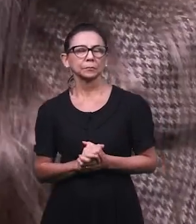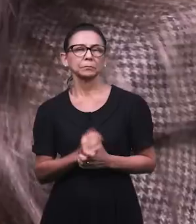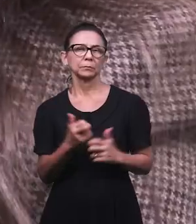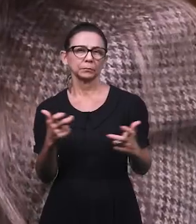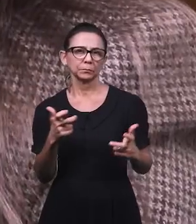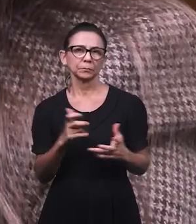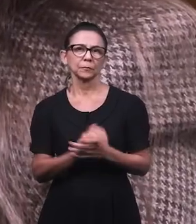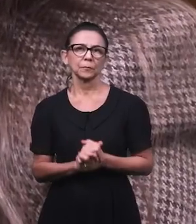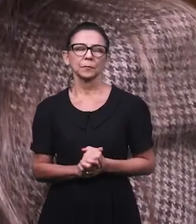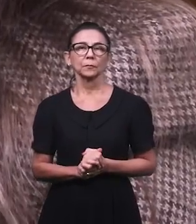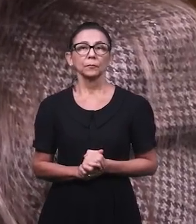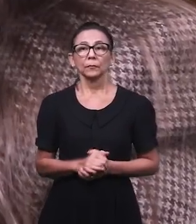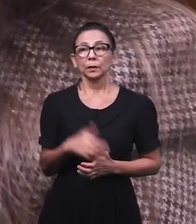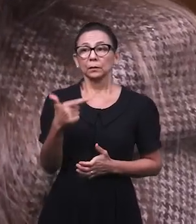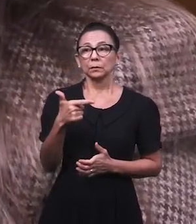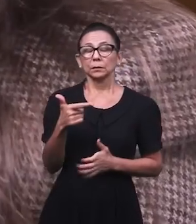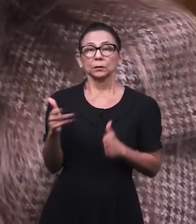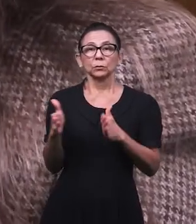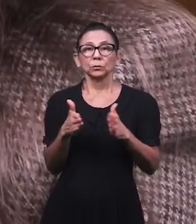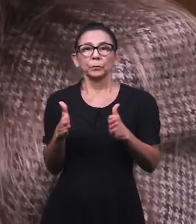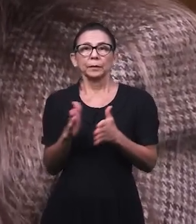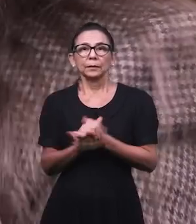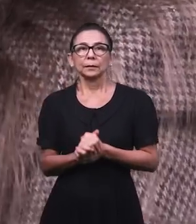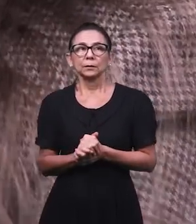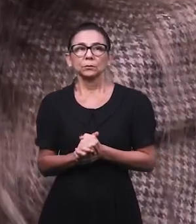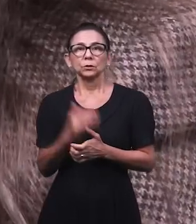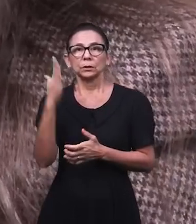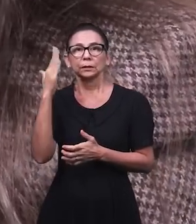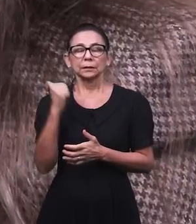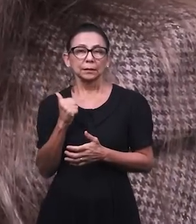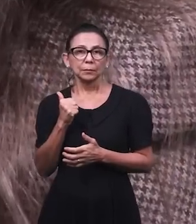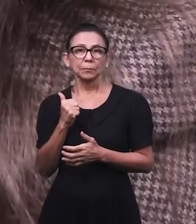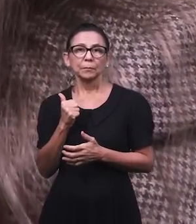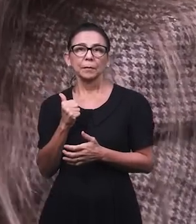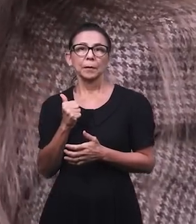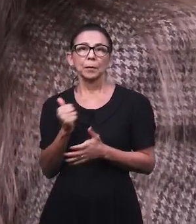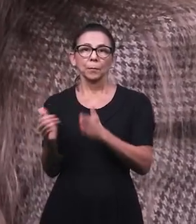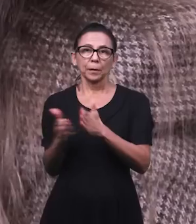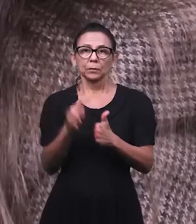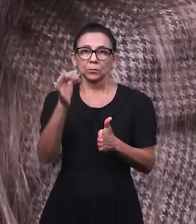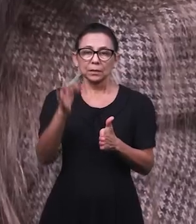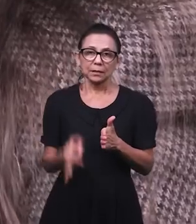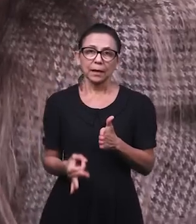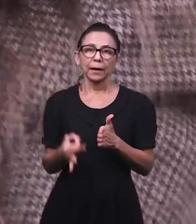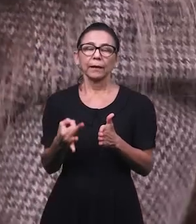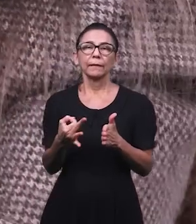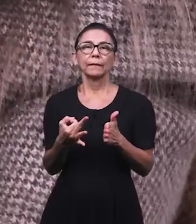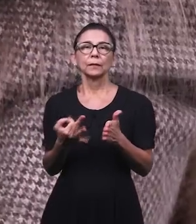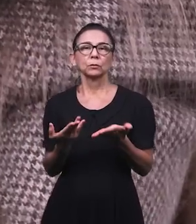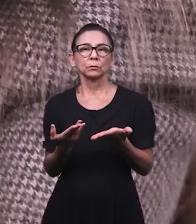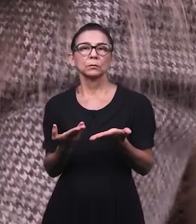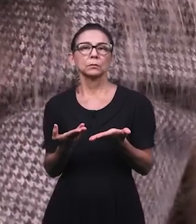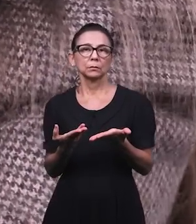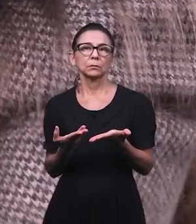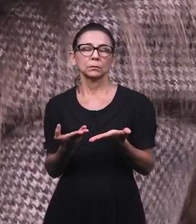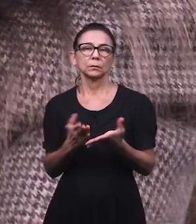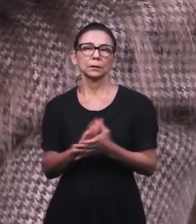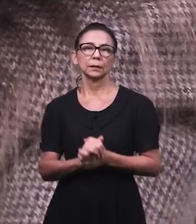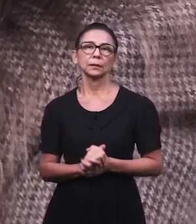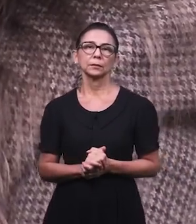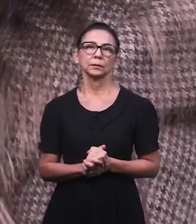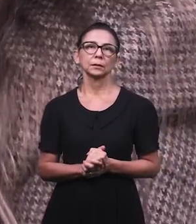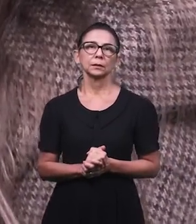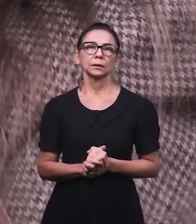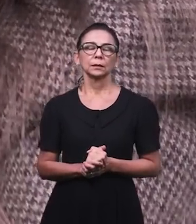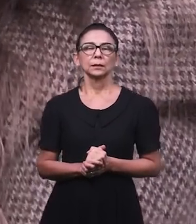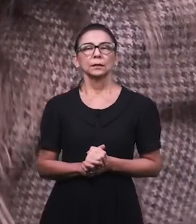assim. E a segunda fase era exatamente isso, era a peça. Eu tinha que saber o prazo, eu tinha que saber ali, né, os requisitos dela,